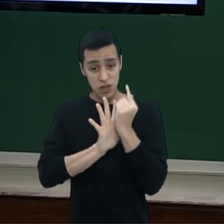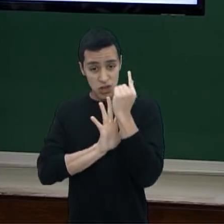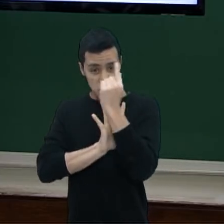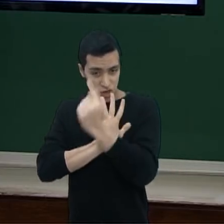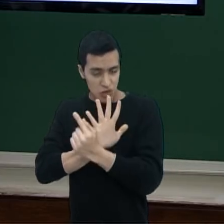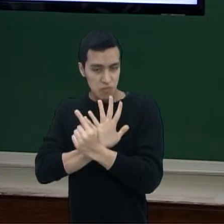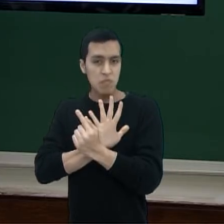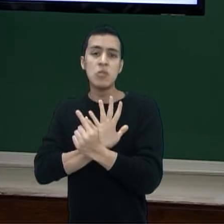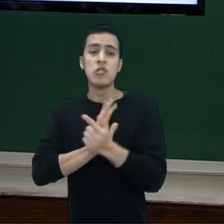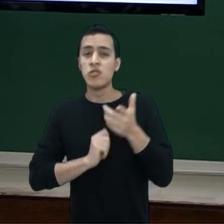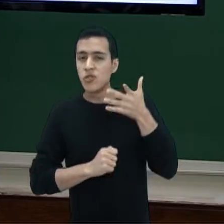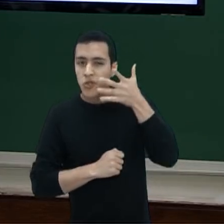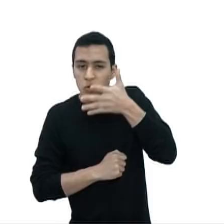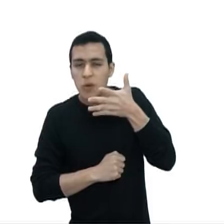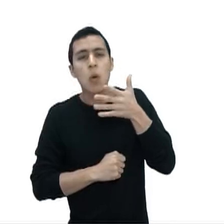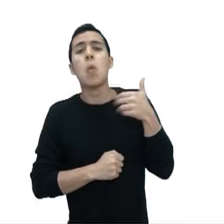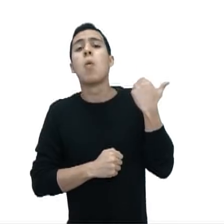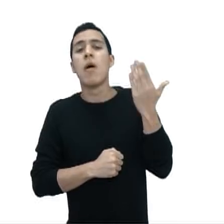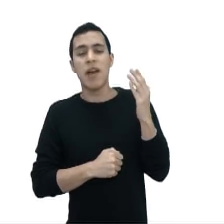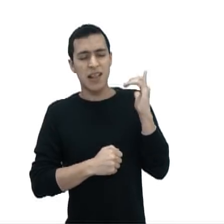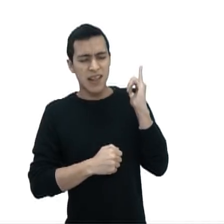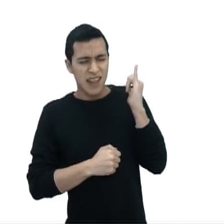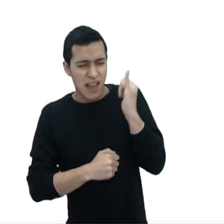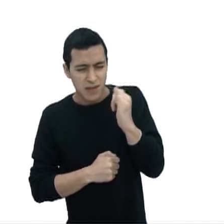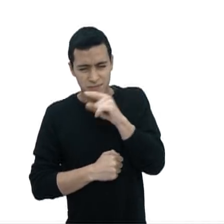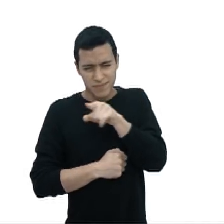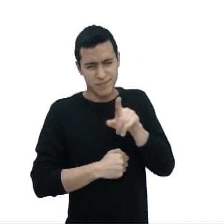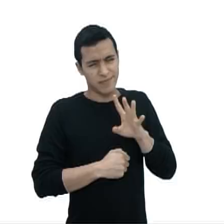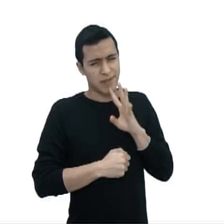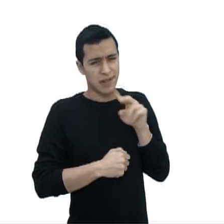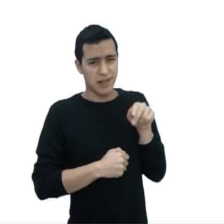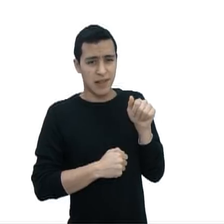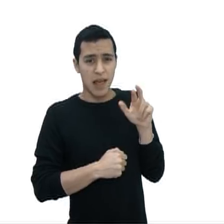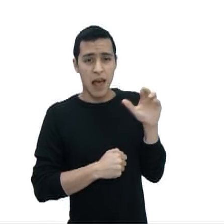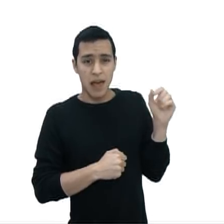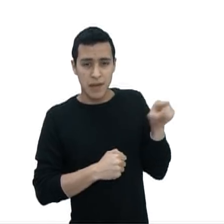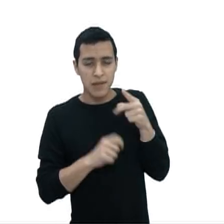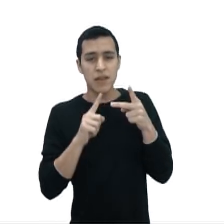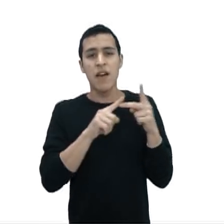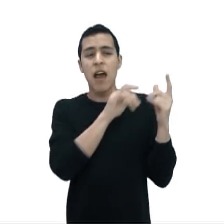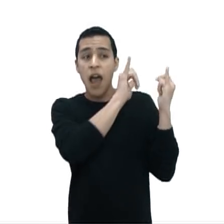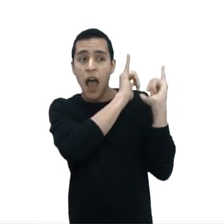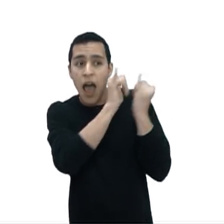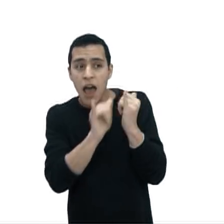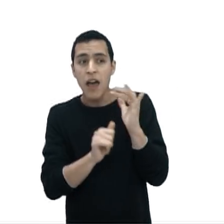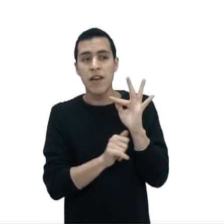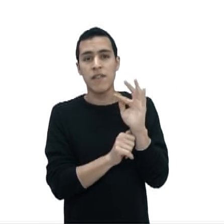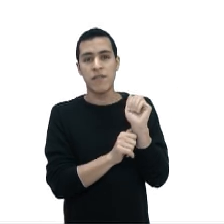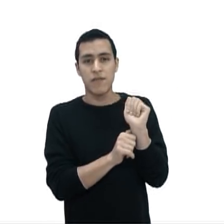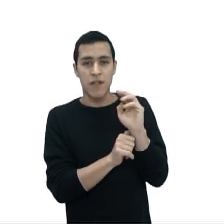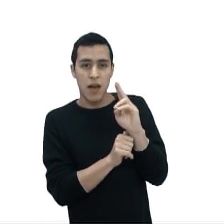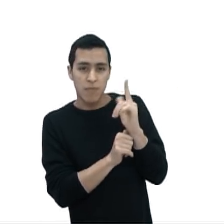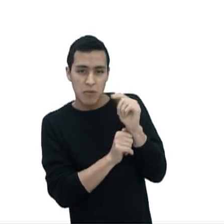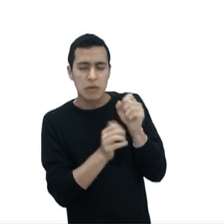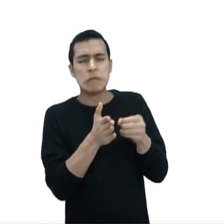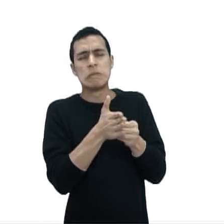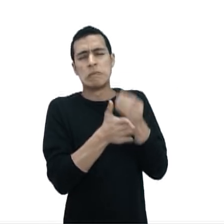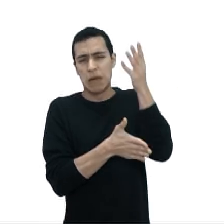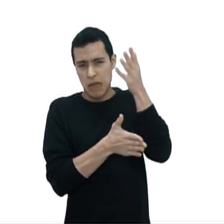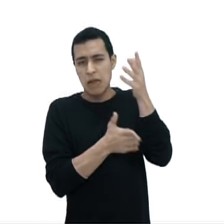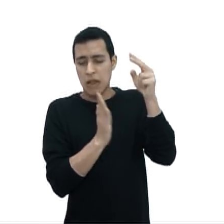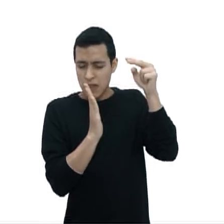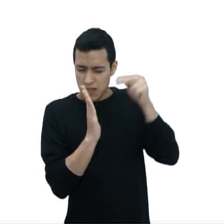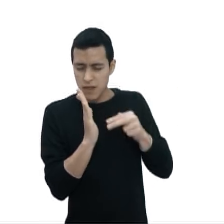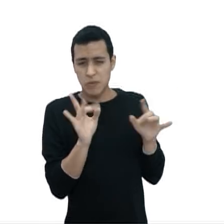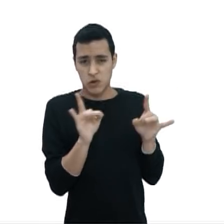gêneros discursivos, a narração, que vocês já conhecem bastante, fábulas, vocês já leram várias fábulas, talvez só falta ver a questão,